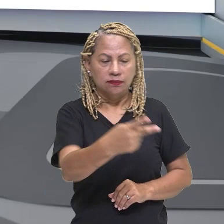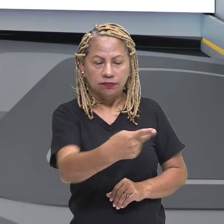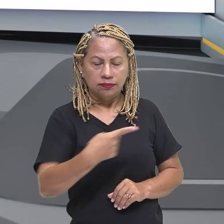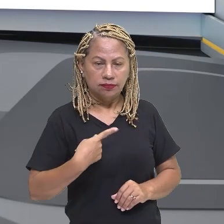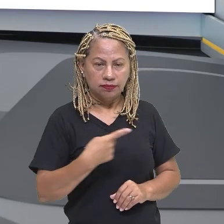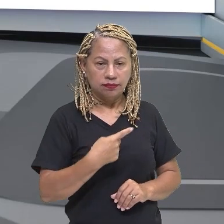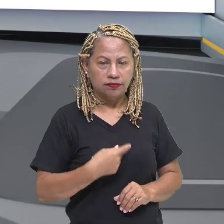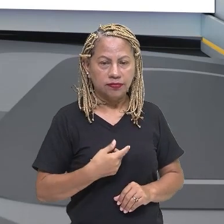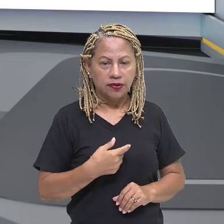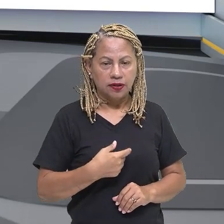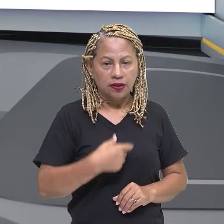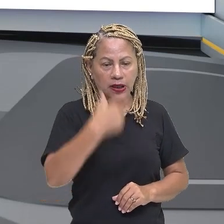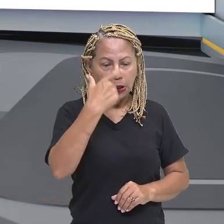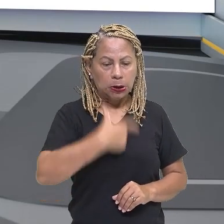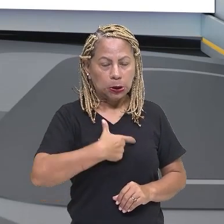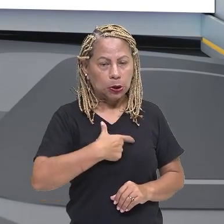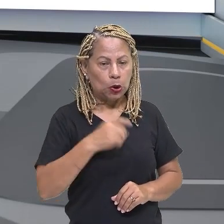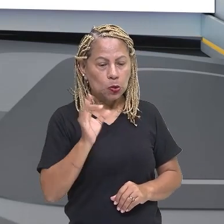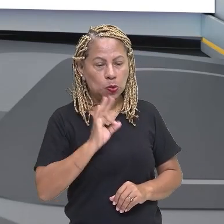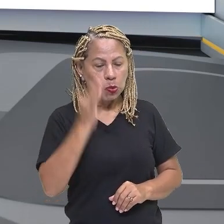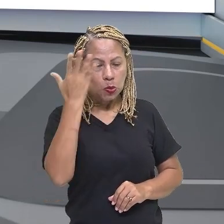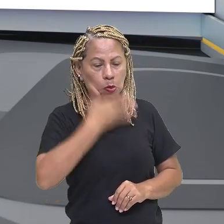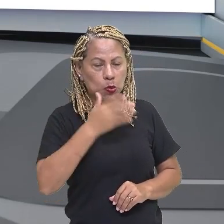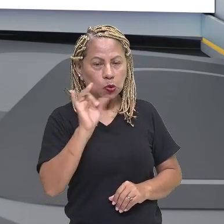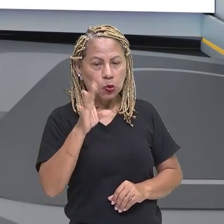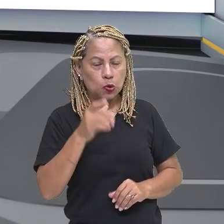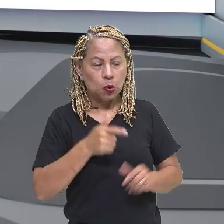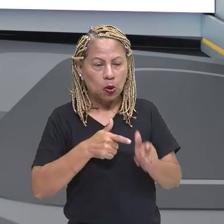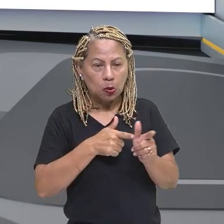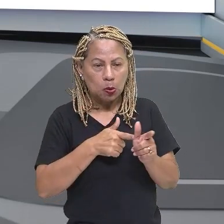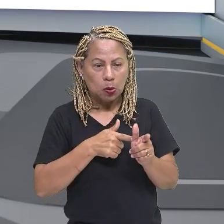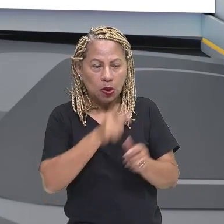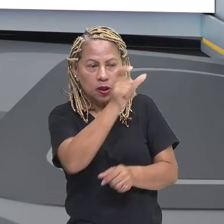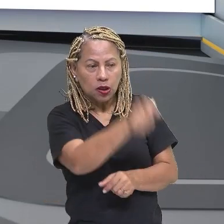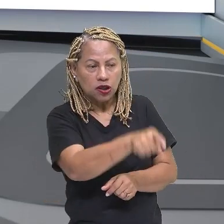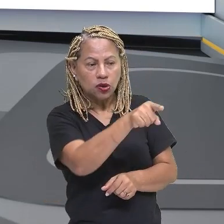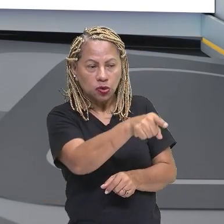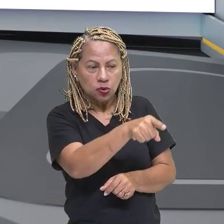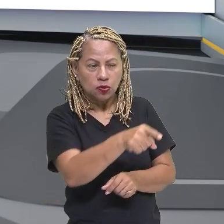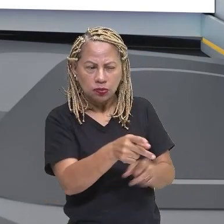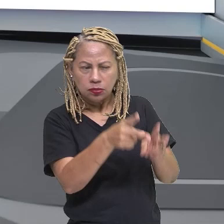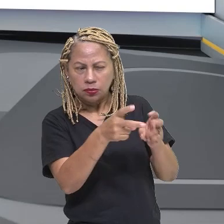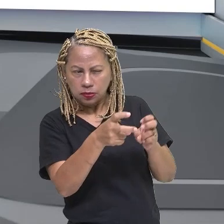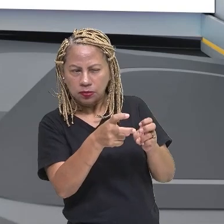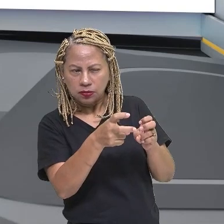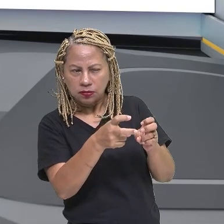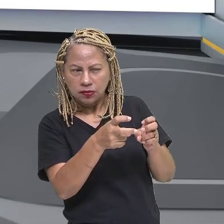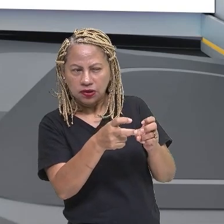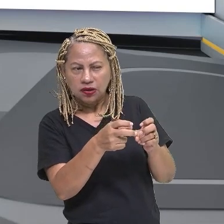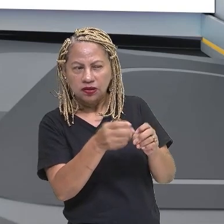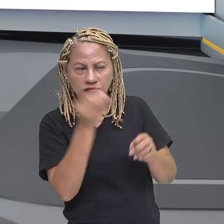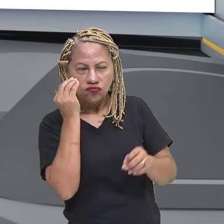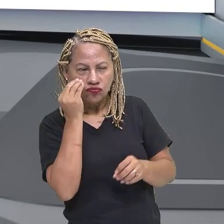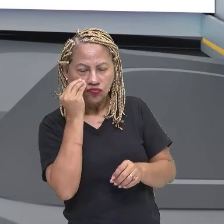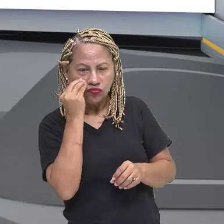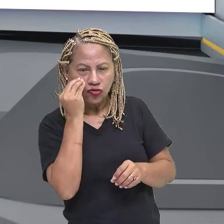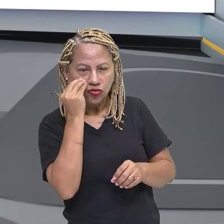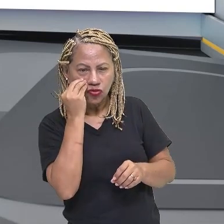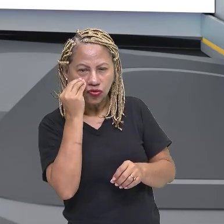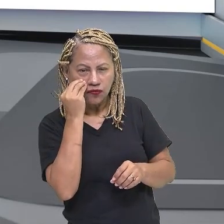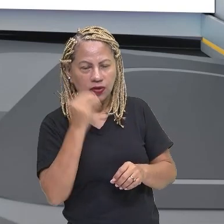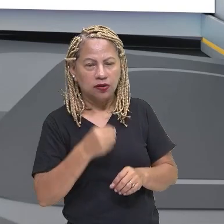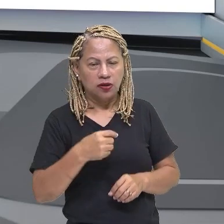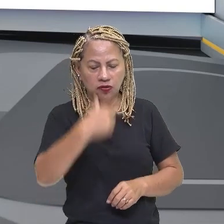não aparece, aparece a arma e a mão dele, e a outra aparece por inteiro. Primeira pessoa é exatamente esse que está segurando a arma e que